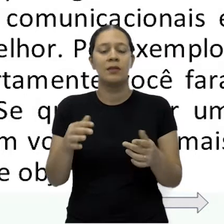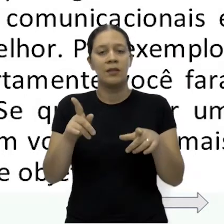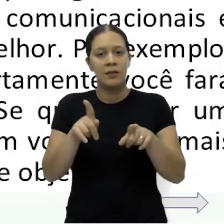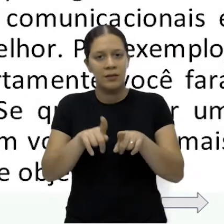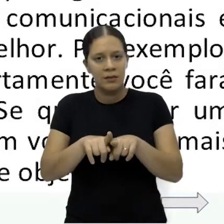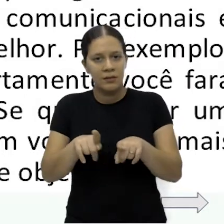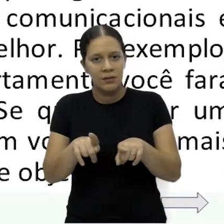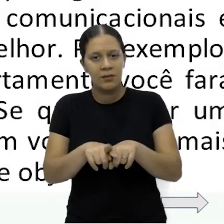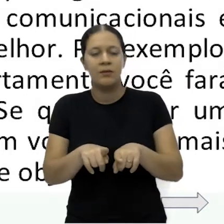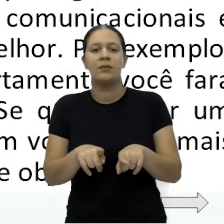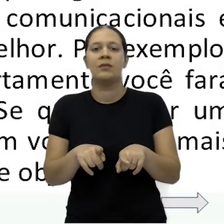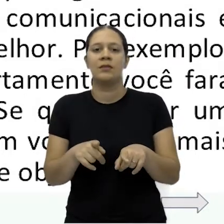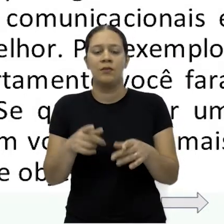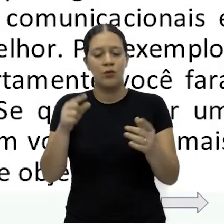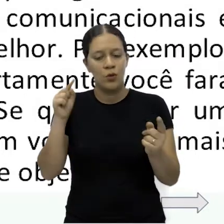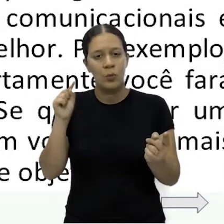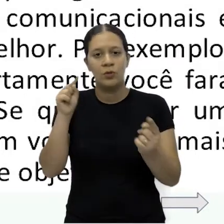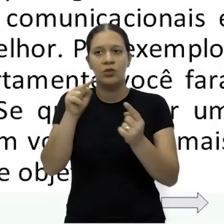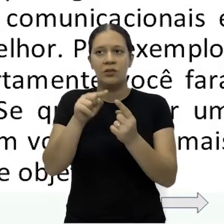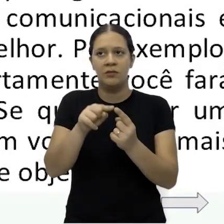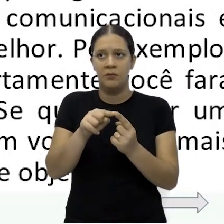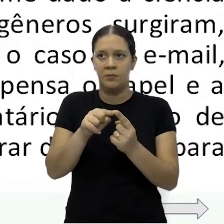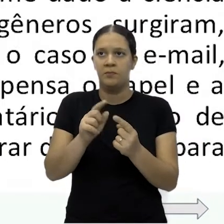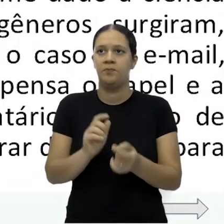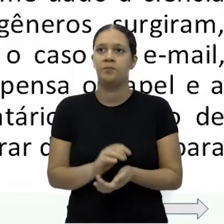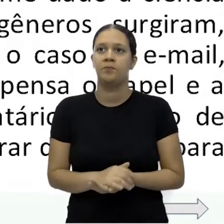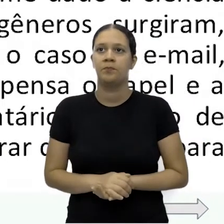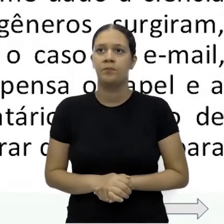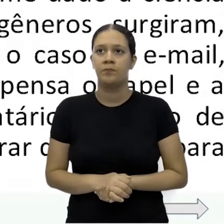seu texto também será sucinta e objetiva.